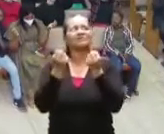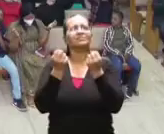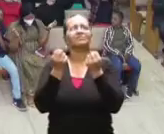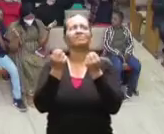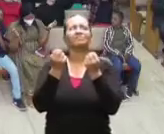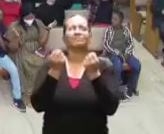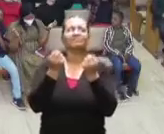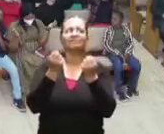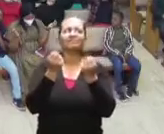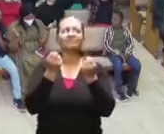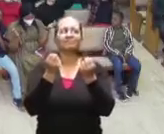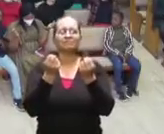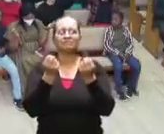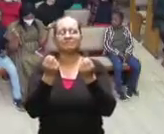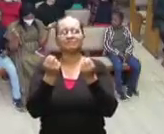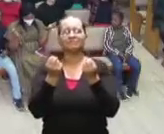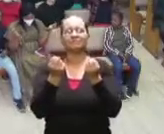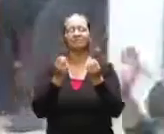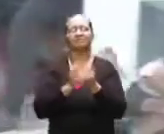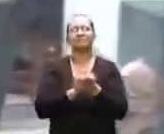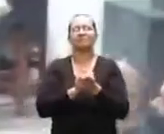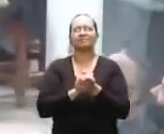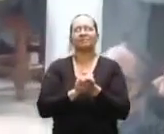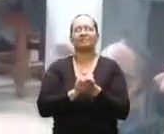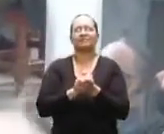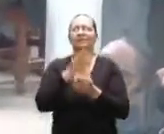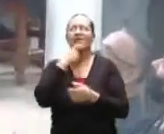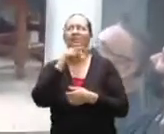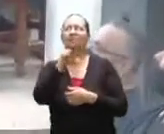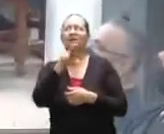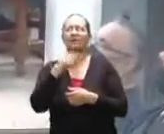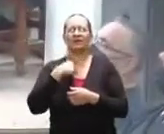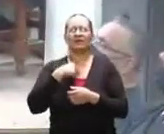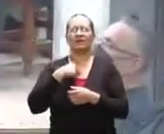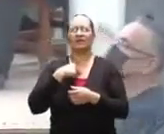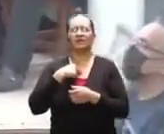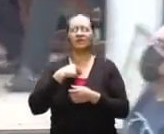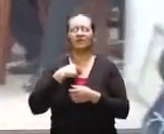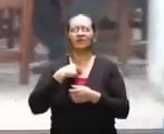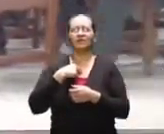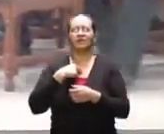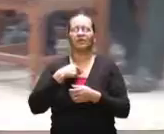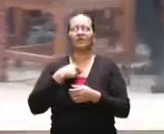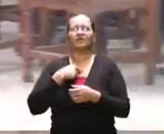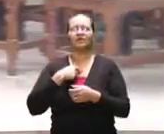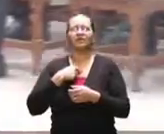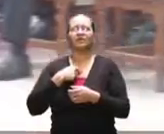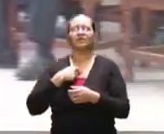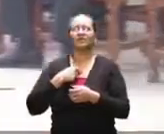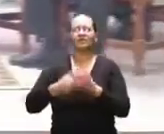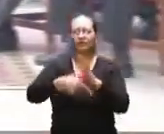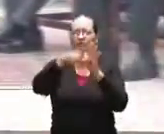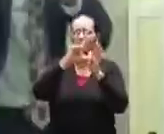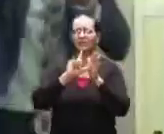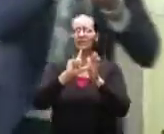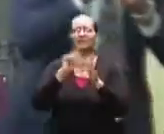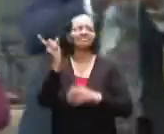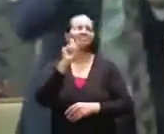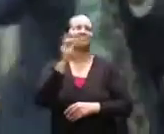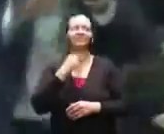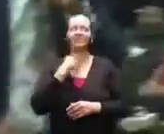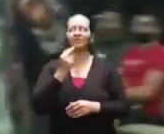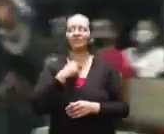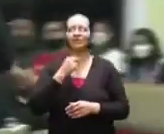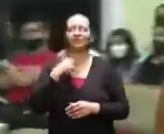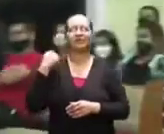nós pensamos nisso, meu irmão, eu não vou voltar para trás. Eu vou continuar seguindo, eu vou continuar servindo Jesus. Eu vou continuar